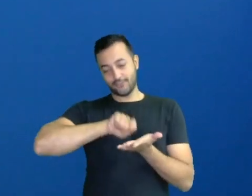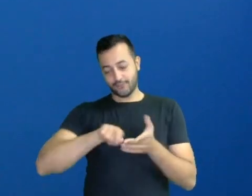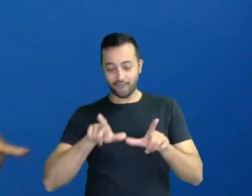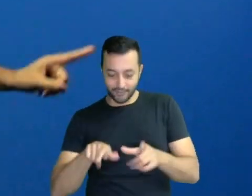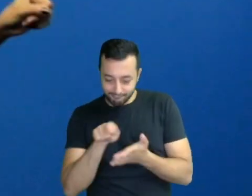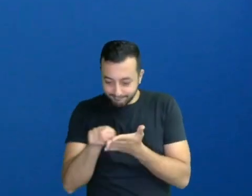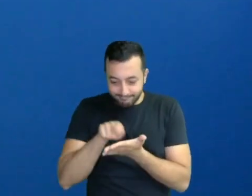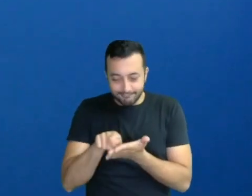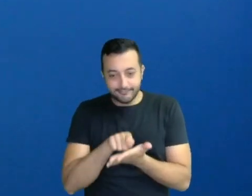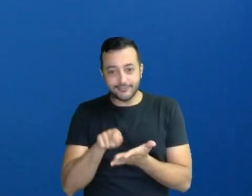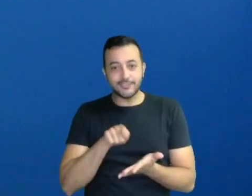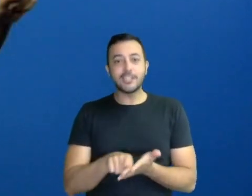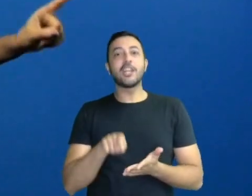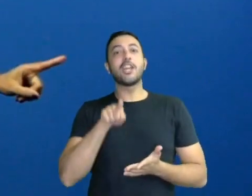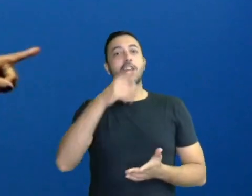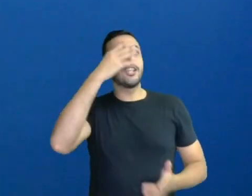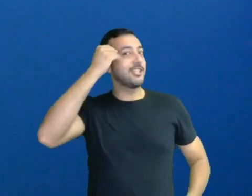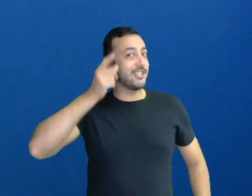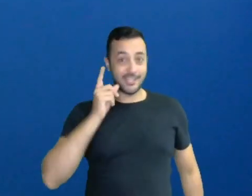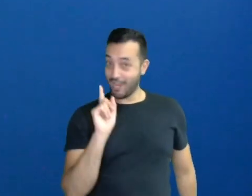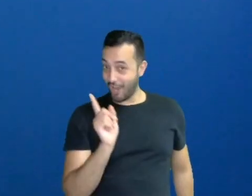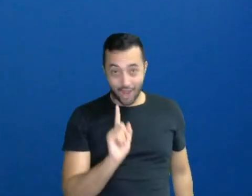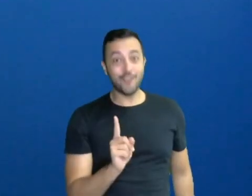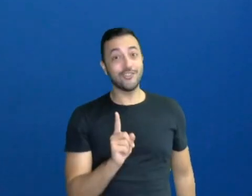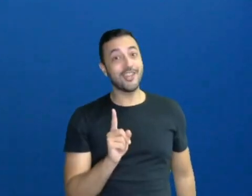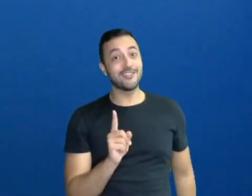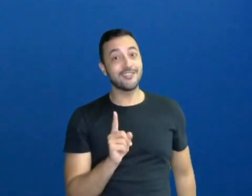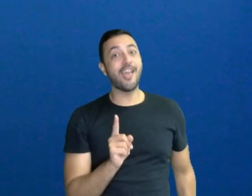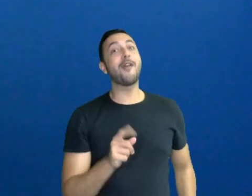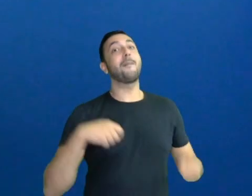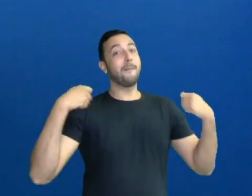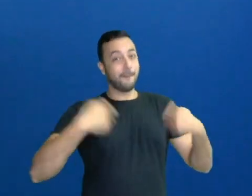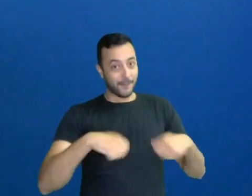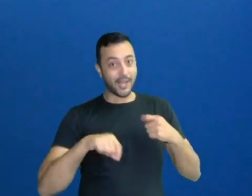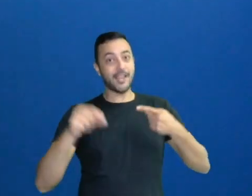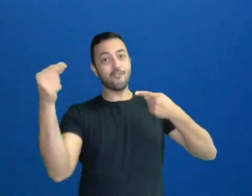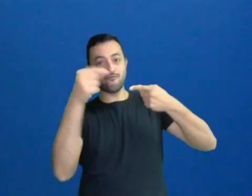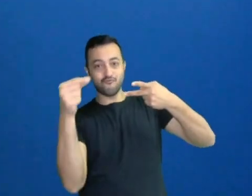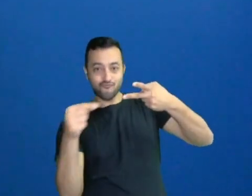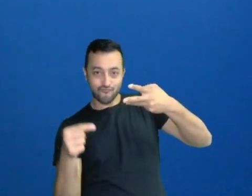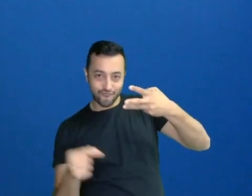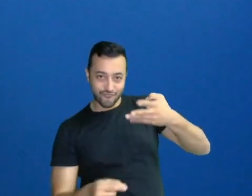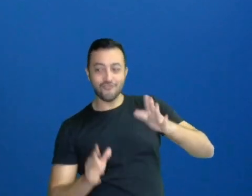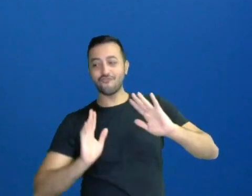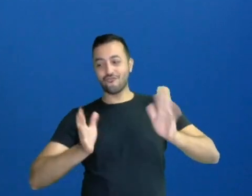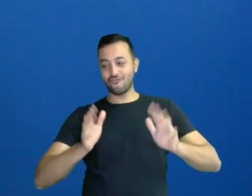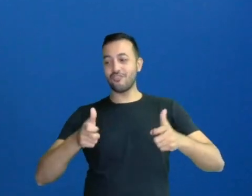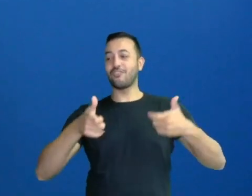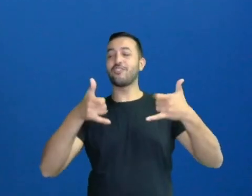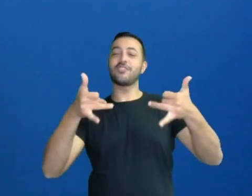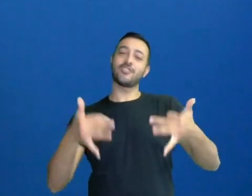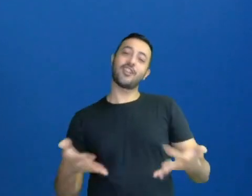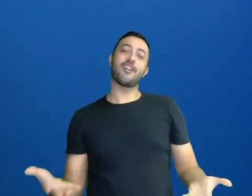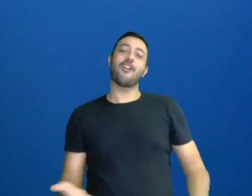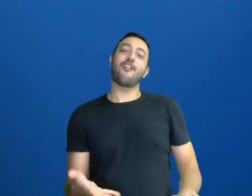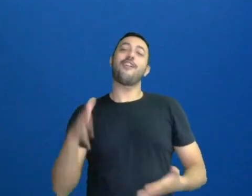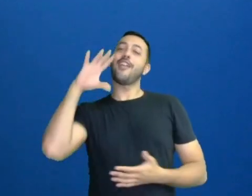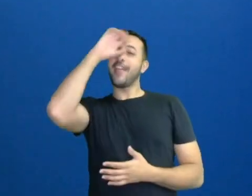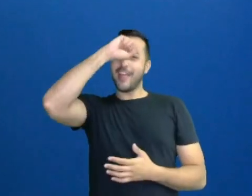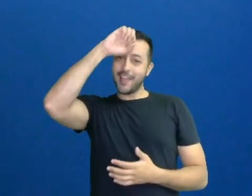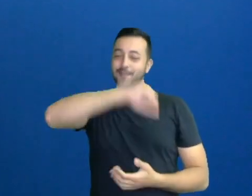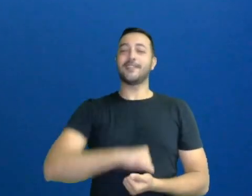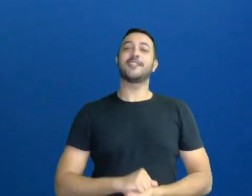um bilhete de vocês não esqueçam de colocar os elementos que são esses que a gente tá aprendendo